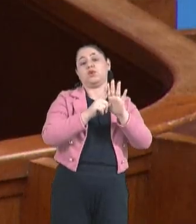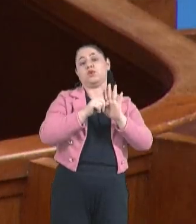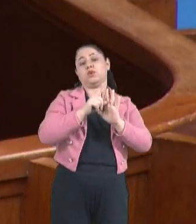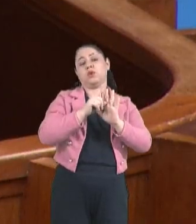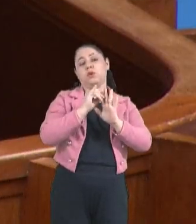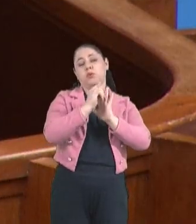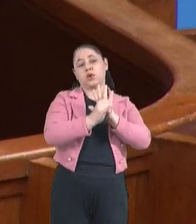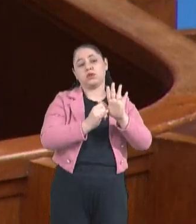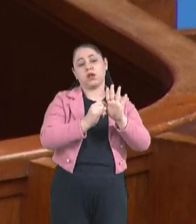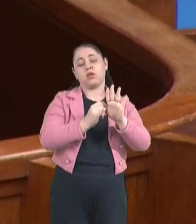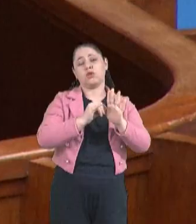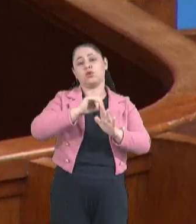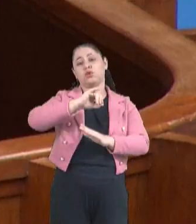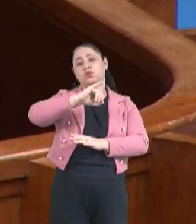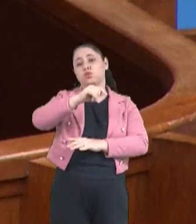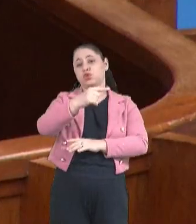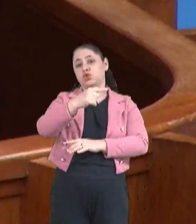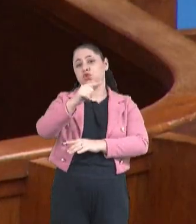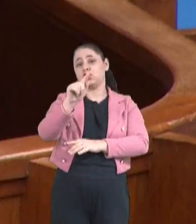do deputado